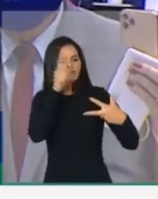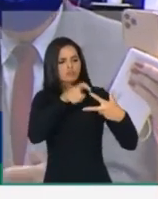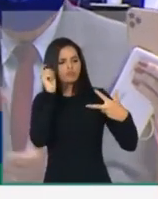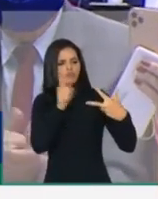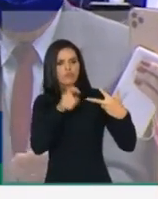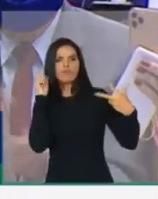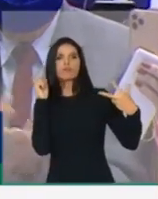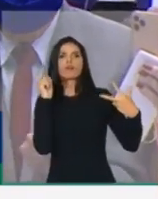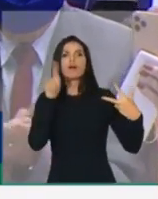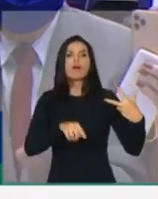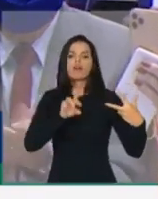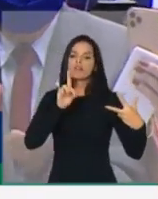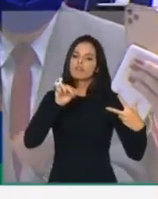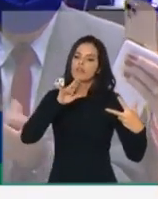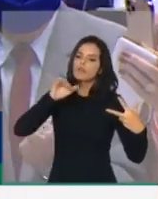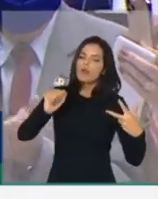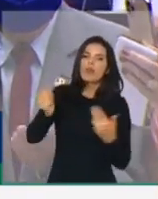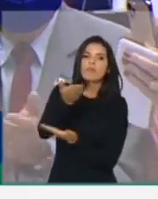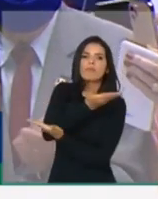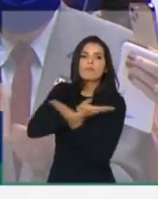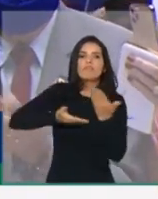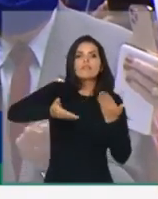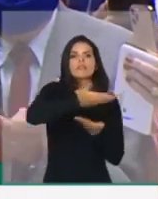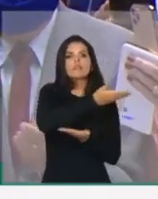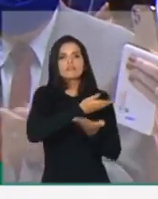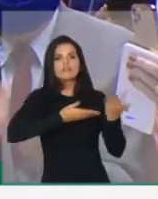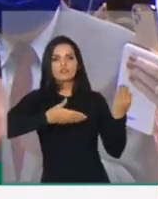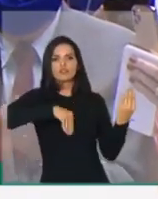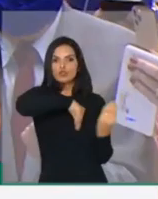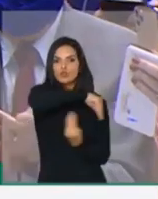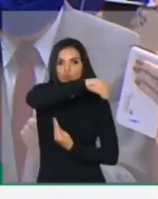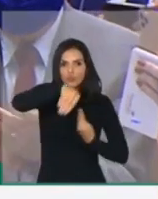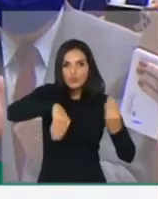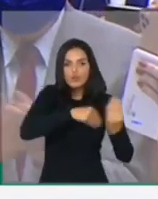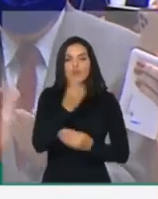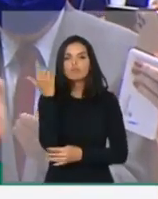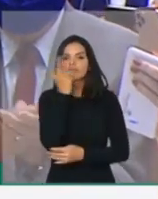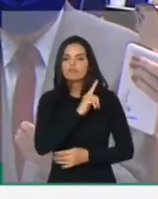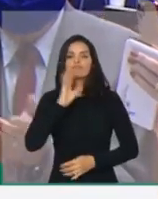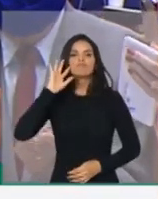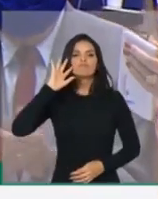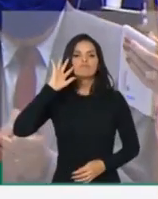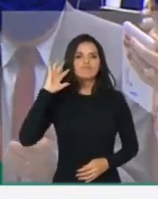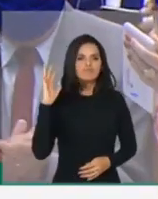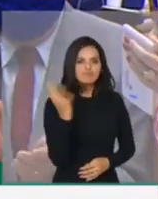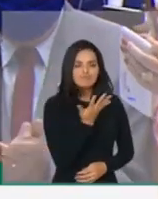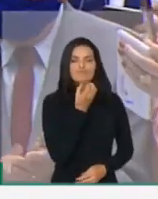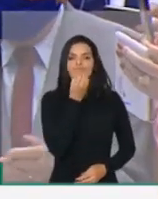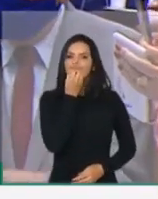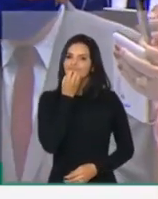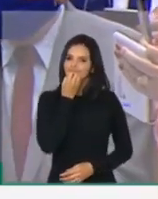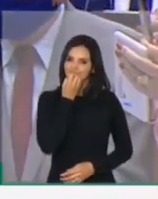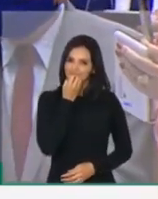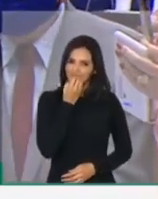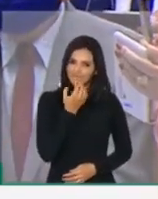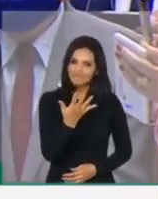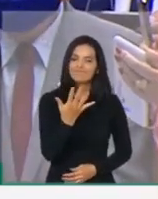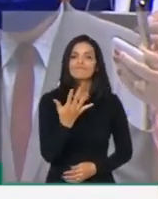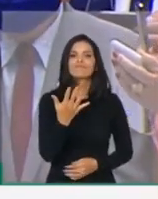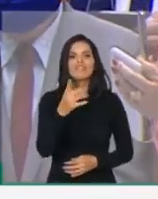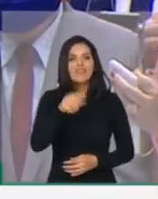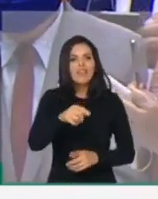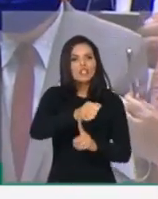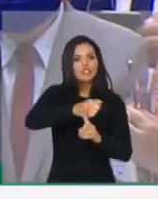é um mosaico em que todos os contrastes produzem, ao final, um resultado manifestado como é a